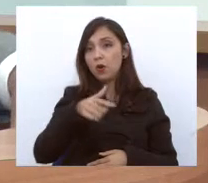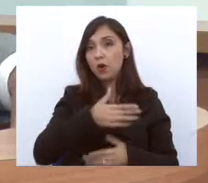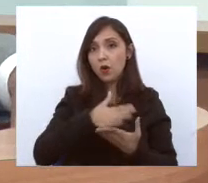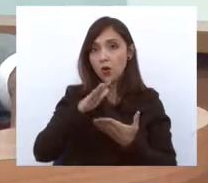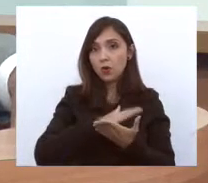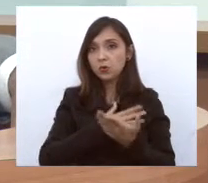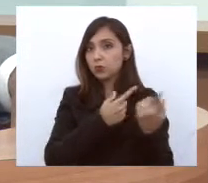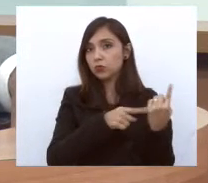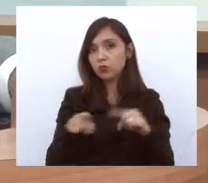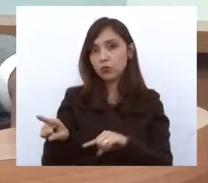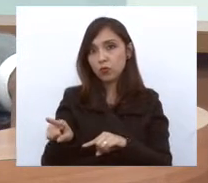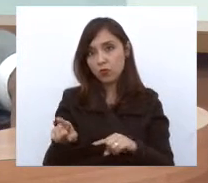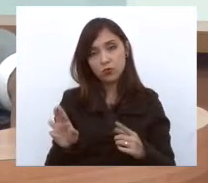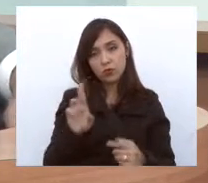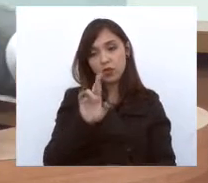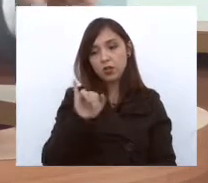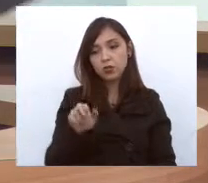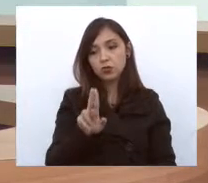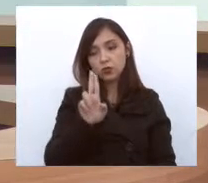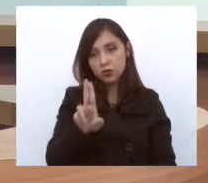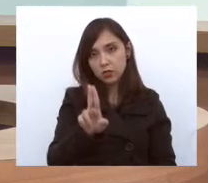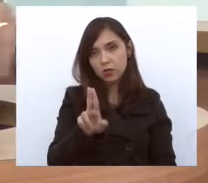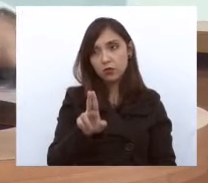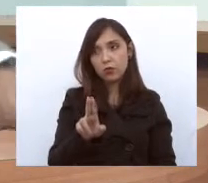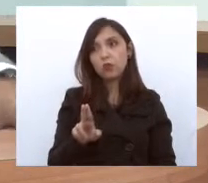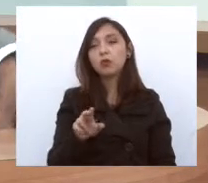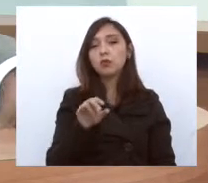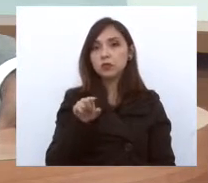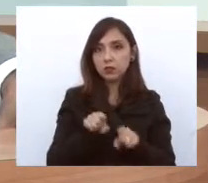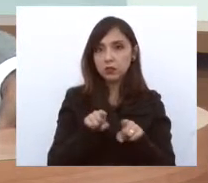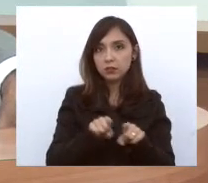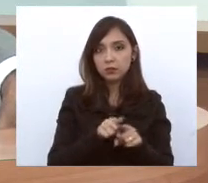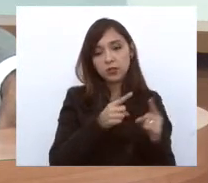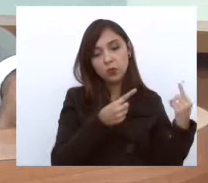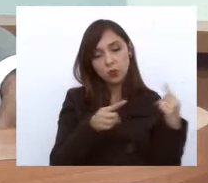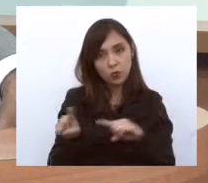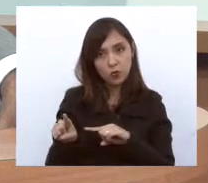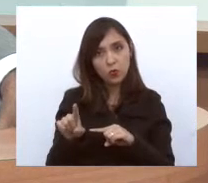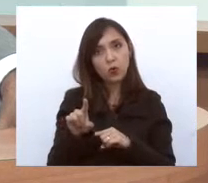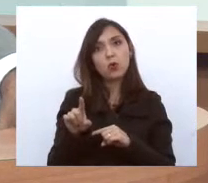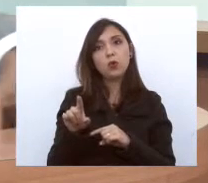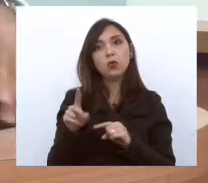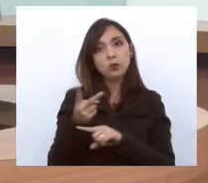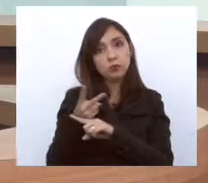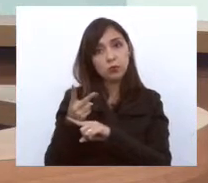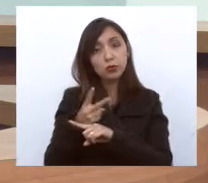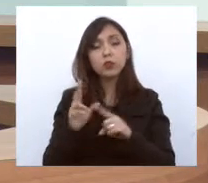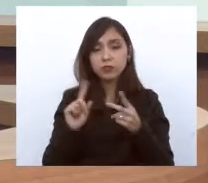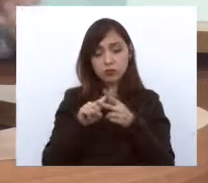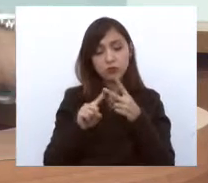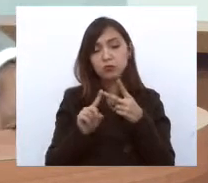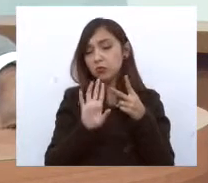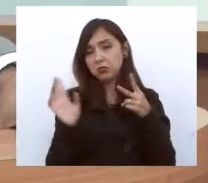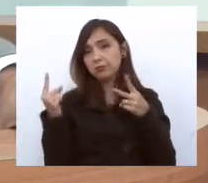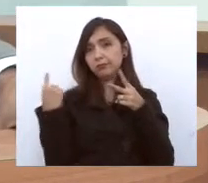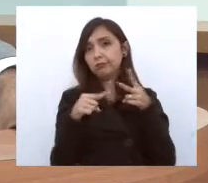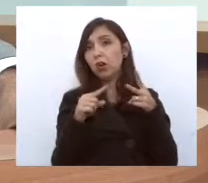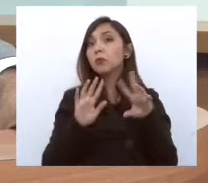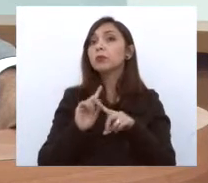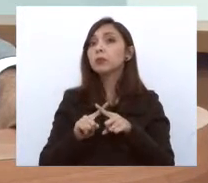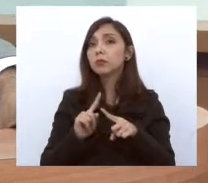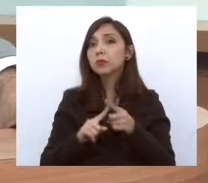posicionou contrariamente ao regime jurídico único, me posicionei contrário ao projeto da procuradoria, porque eu entendo que aquilo